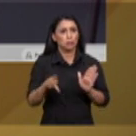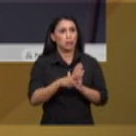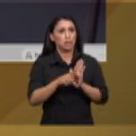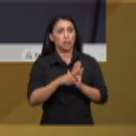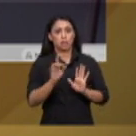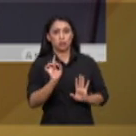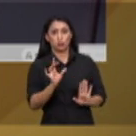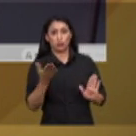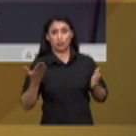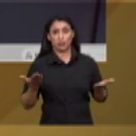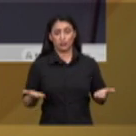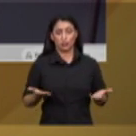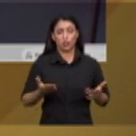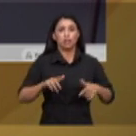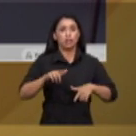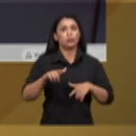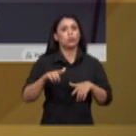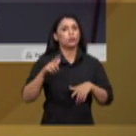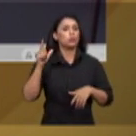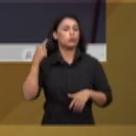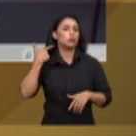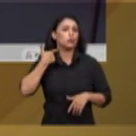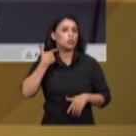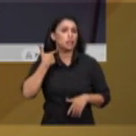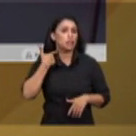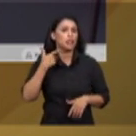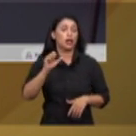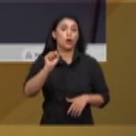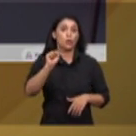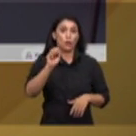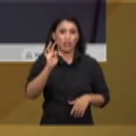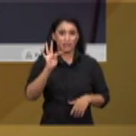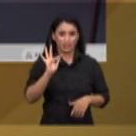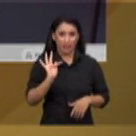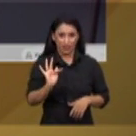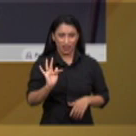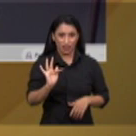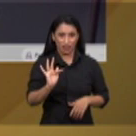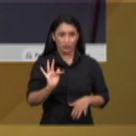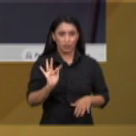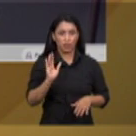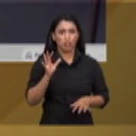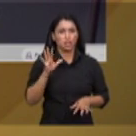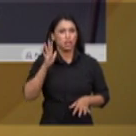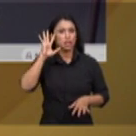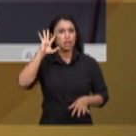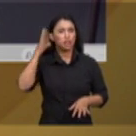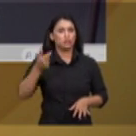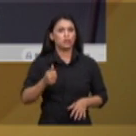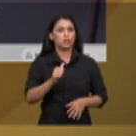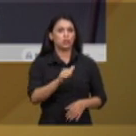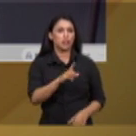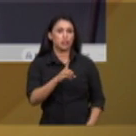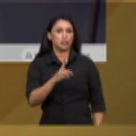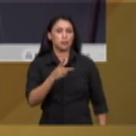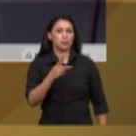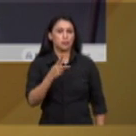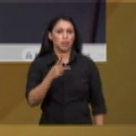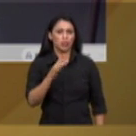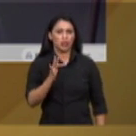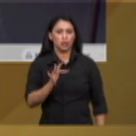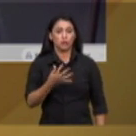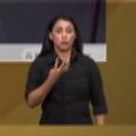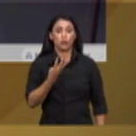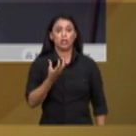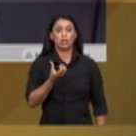dos serviços de loteria. O Supremo Tribunal Federal definiu, no julgamento da DPF 46,